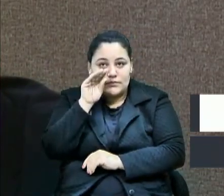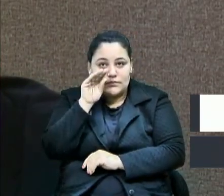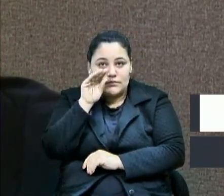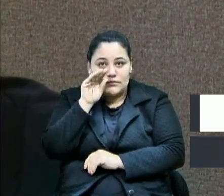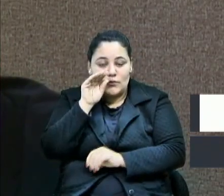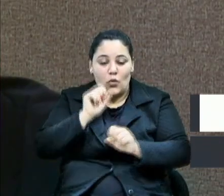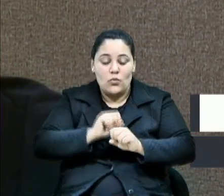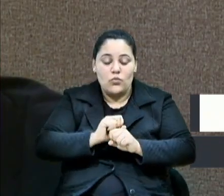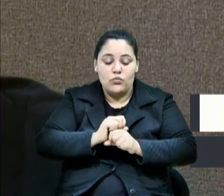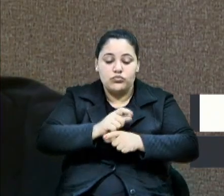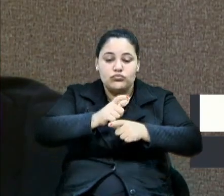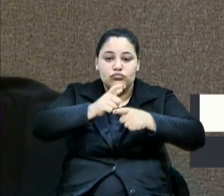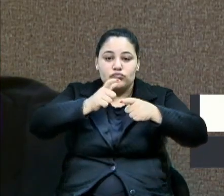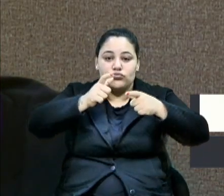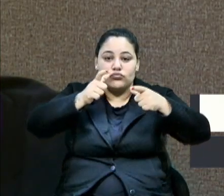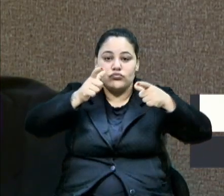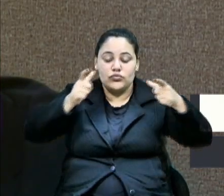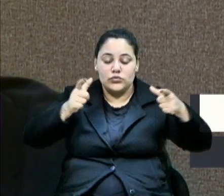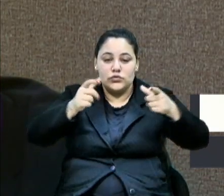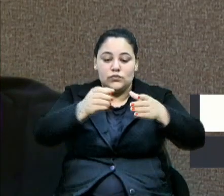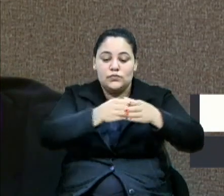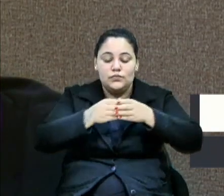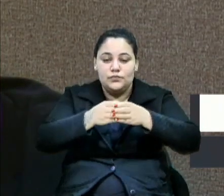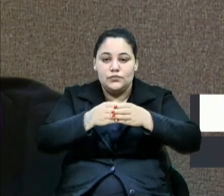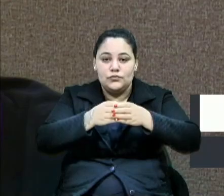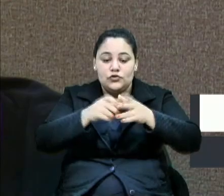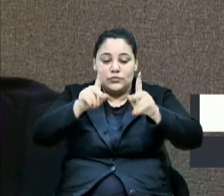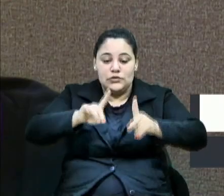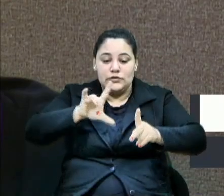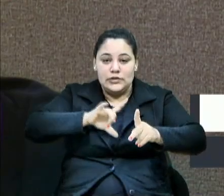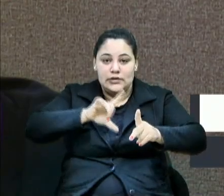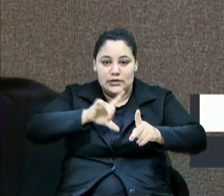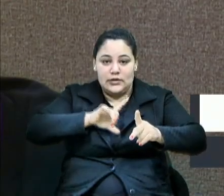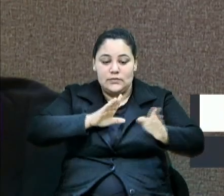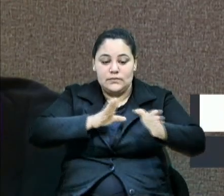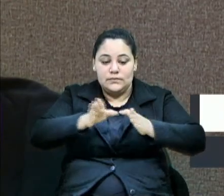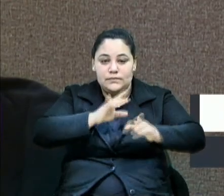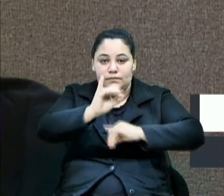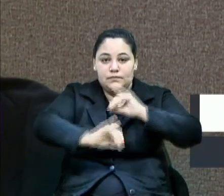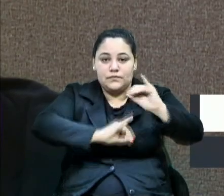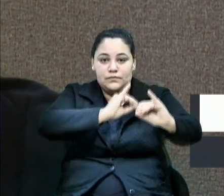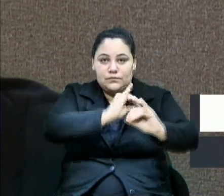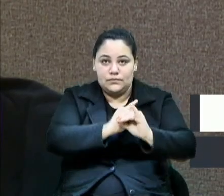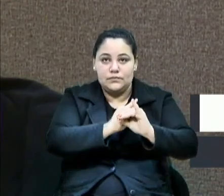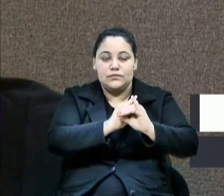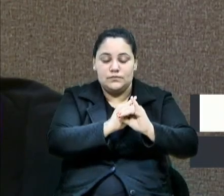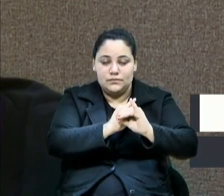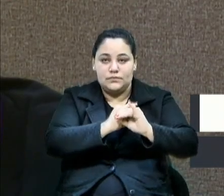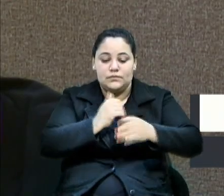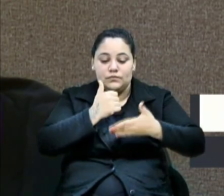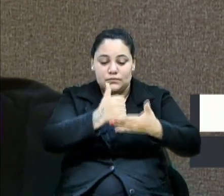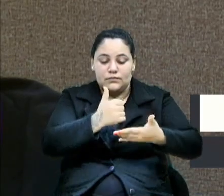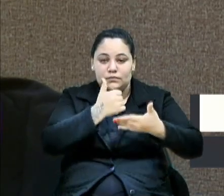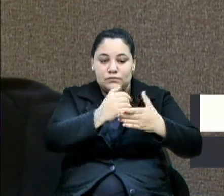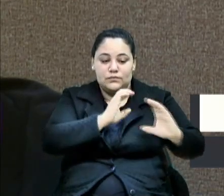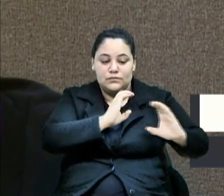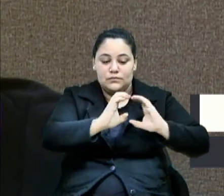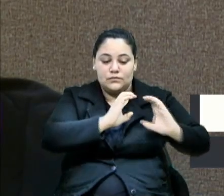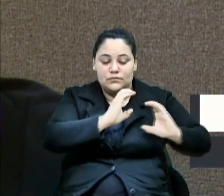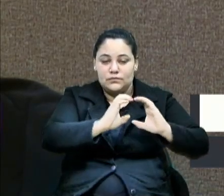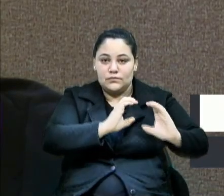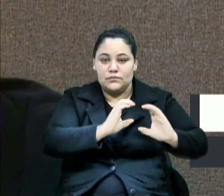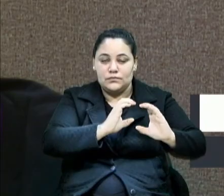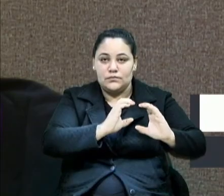do conjunto de indivíduos com acesso à internet, fruição dos serviços de telecomunicações, competição na exploração